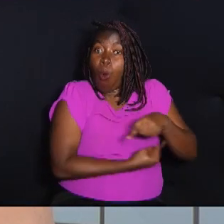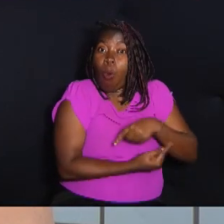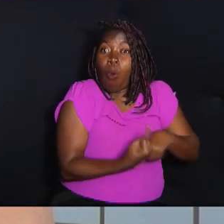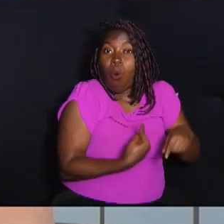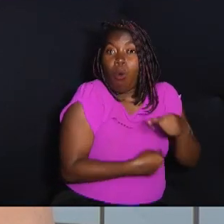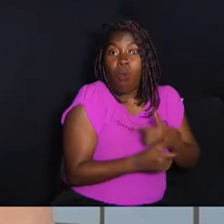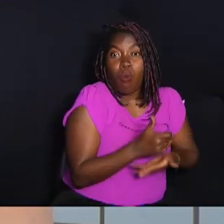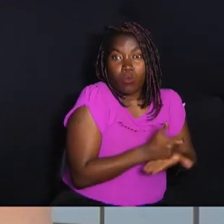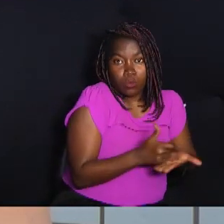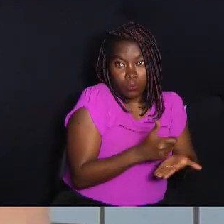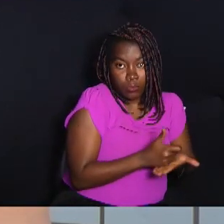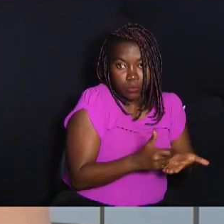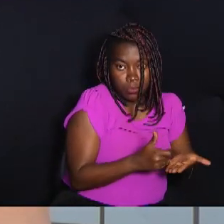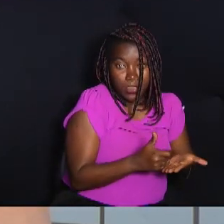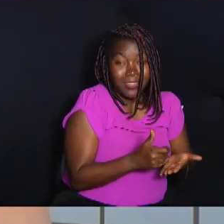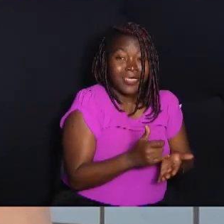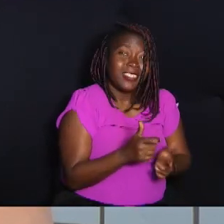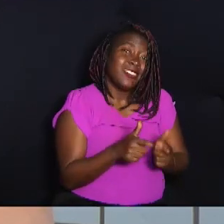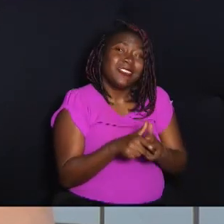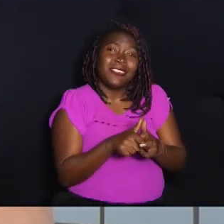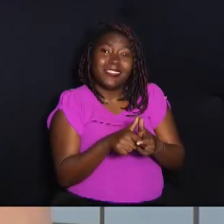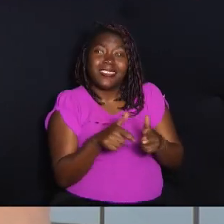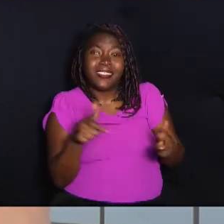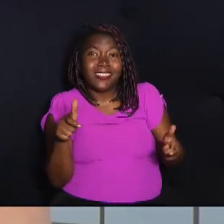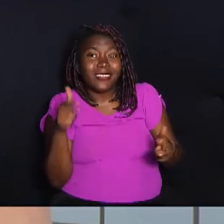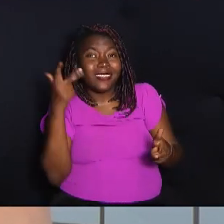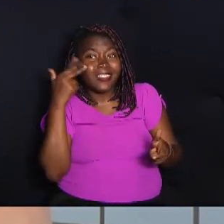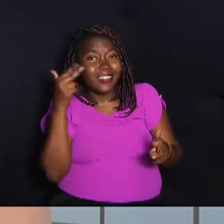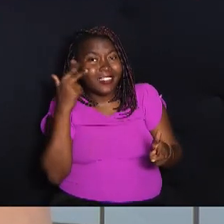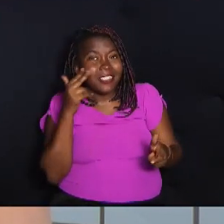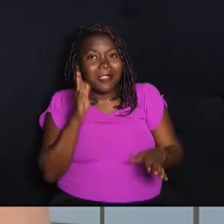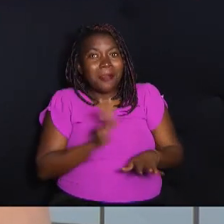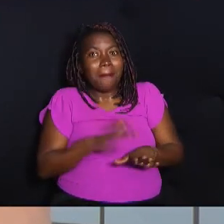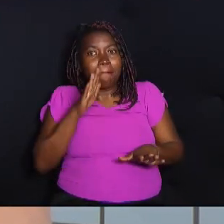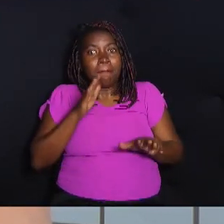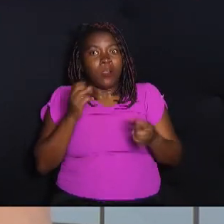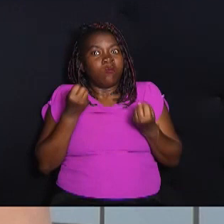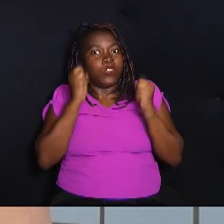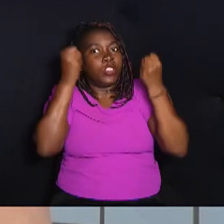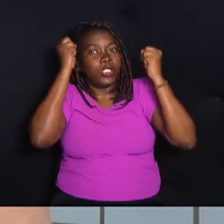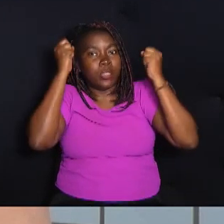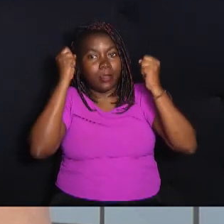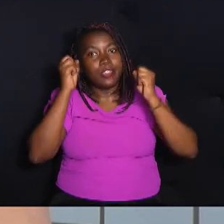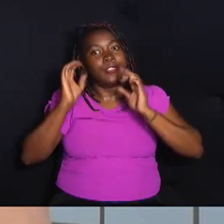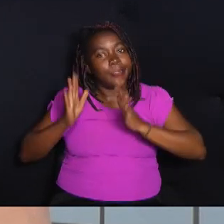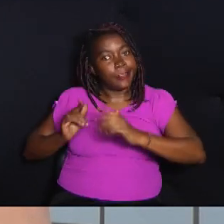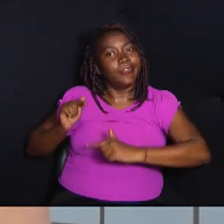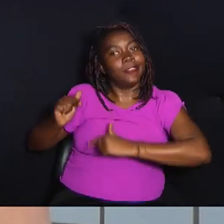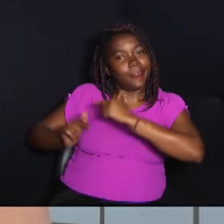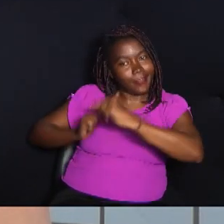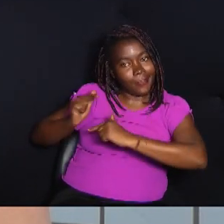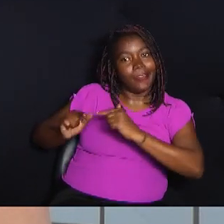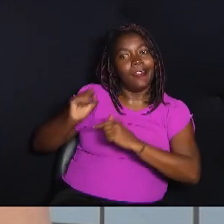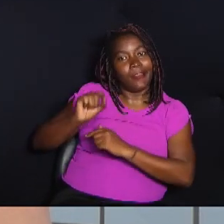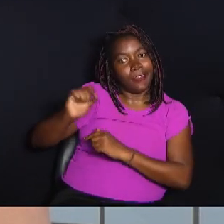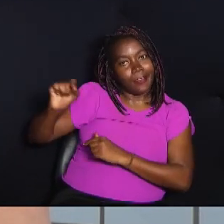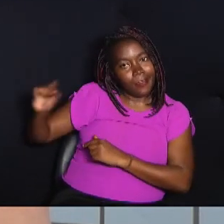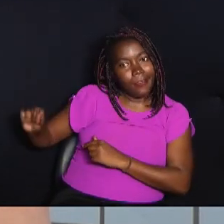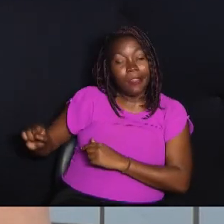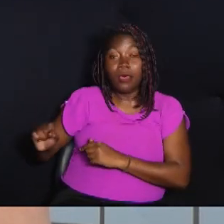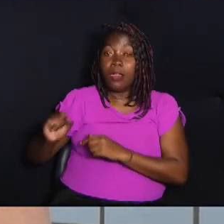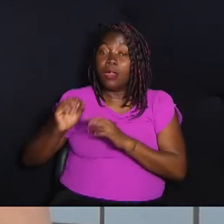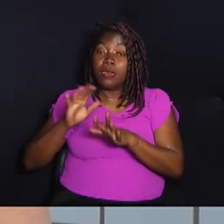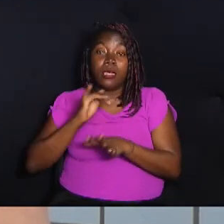drogas. Então, geralmente, elas são mais reativas, né? Eu já fiz um trabalho com elas há um tempo, mas,